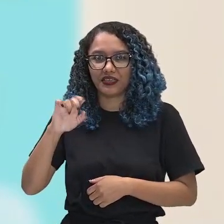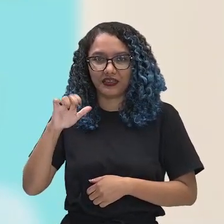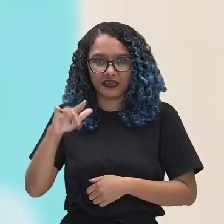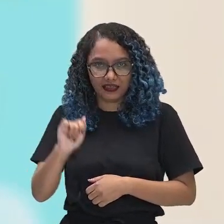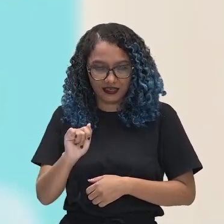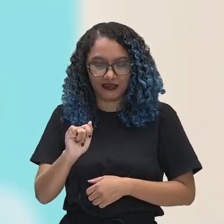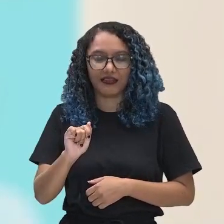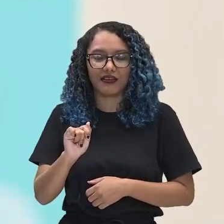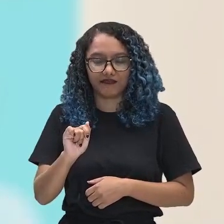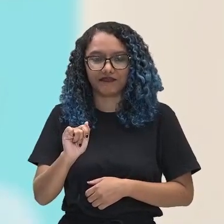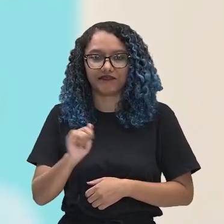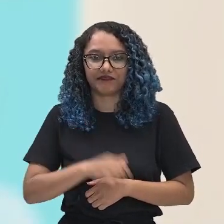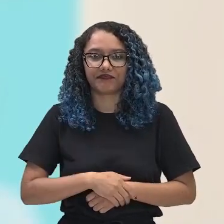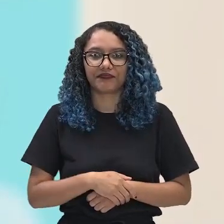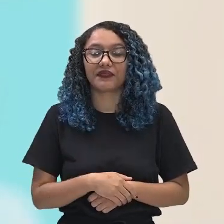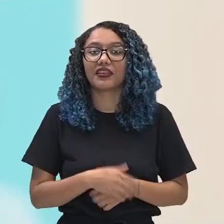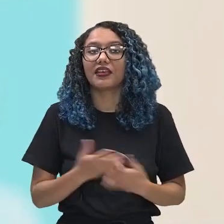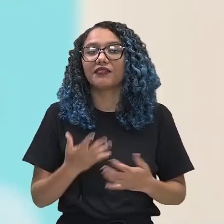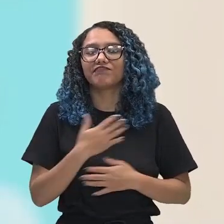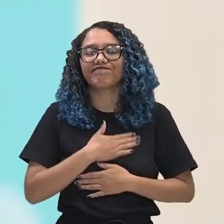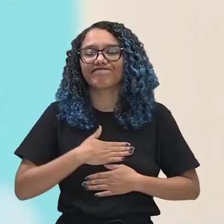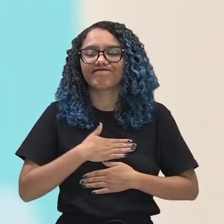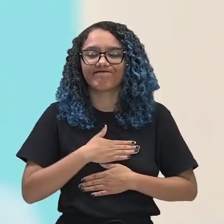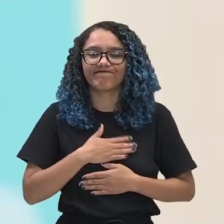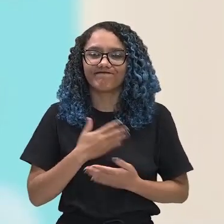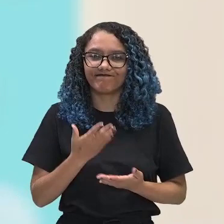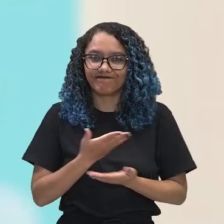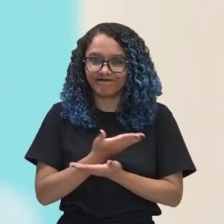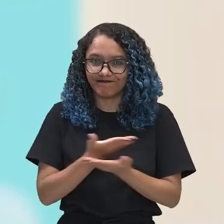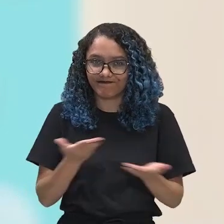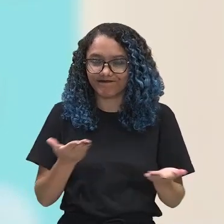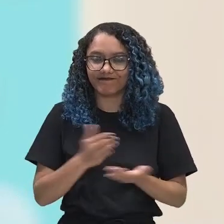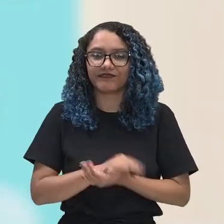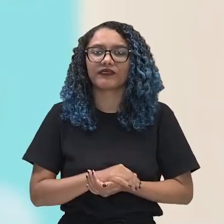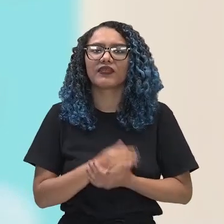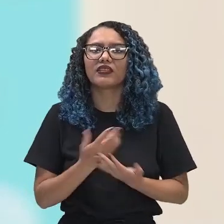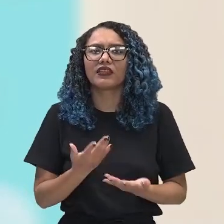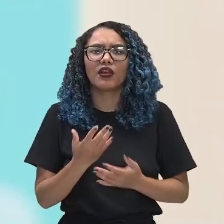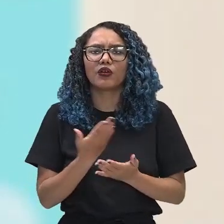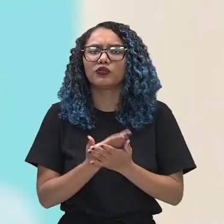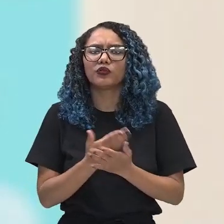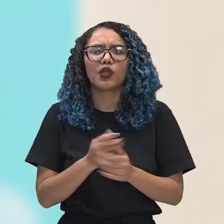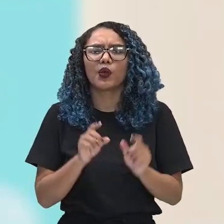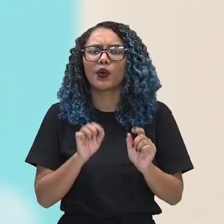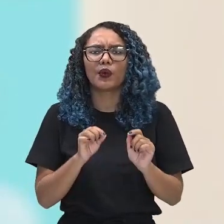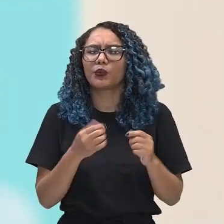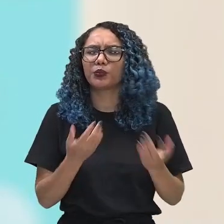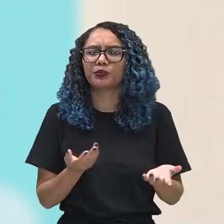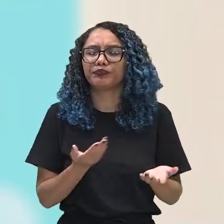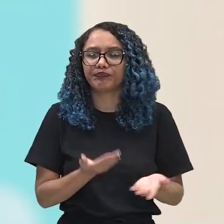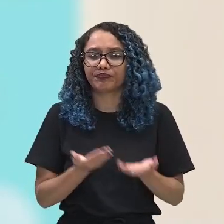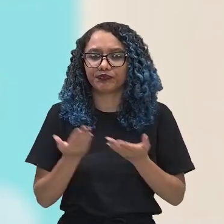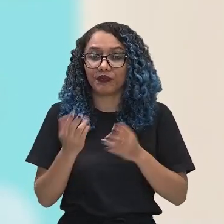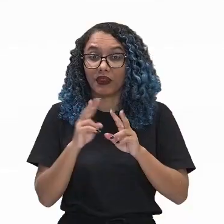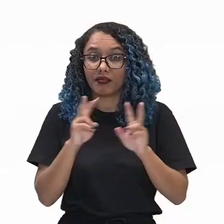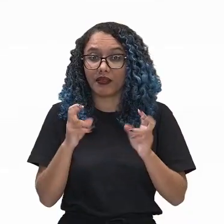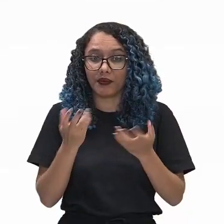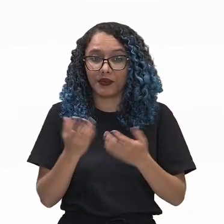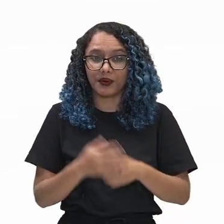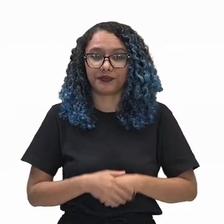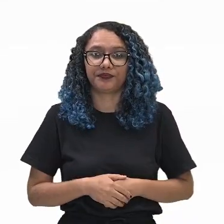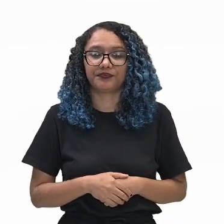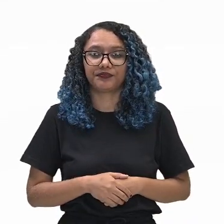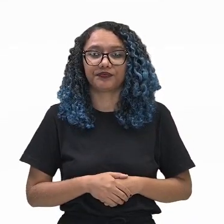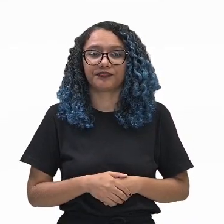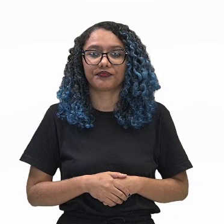língua portuguesa, e é um prazer tê-los aqui. Professora, afinal, o que nós vamos estudar hoje? Acompanhe aí comigo o objeto de conhecimento.